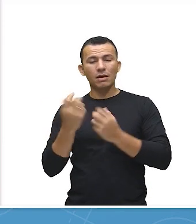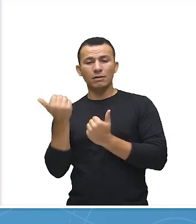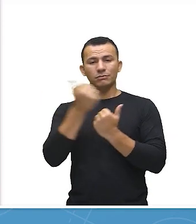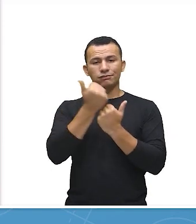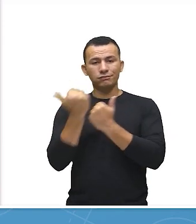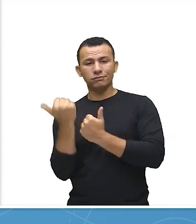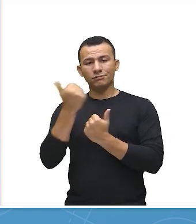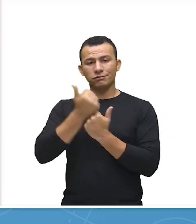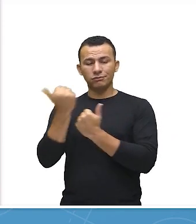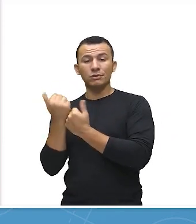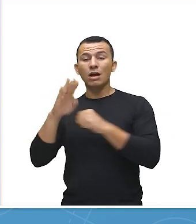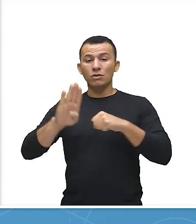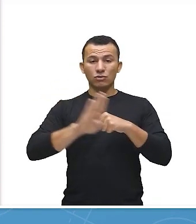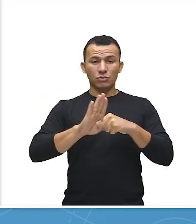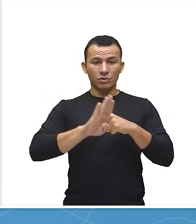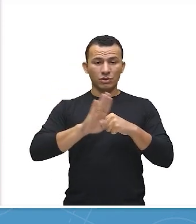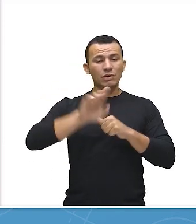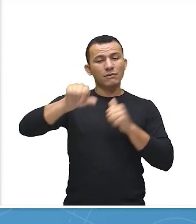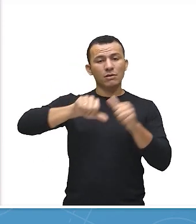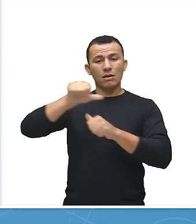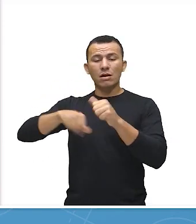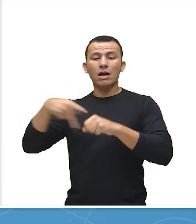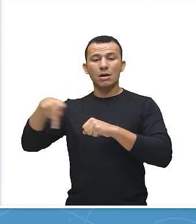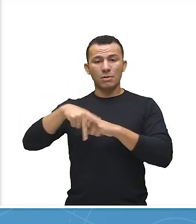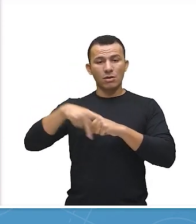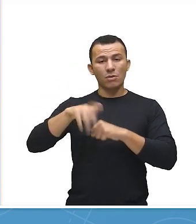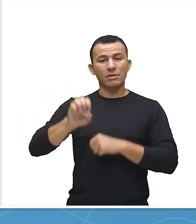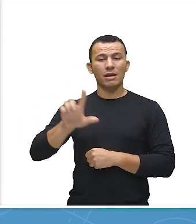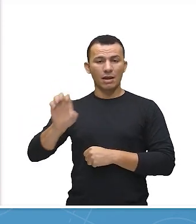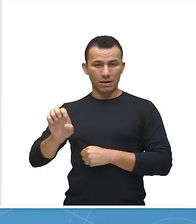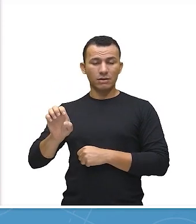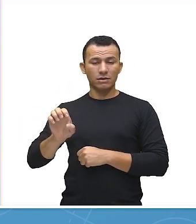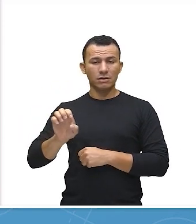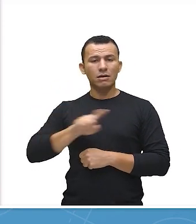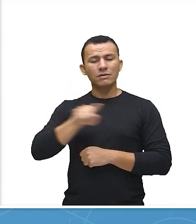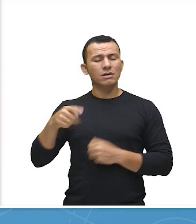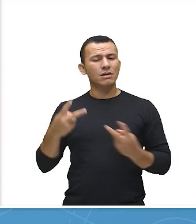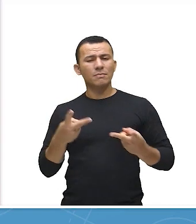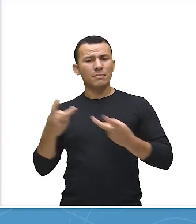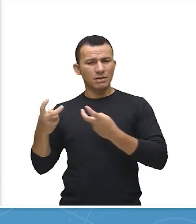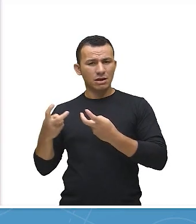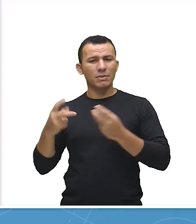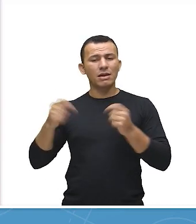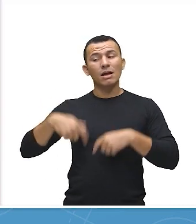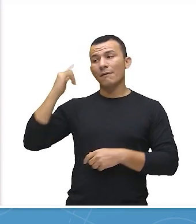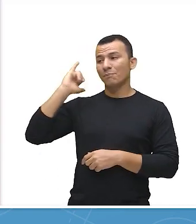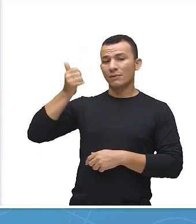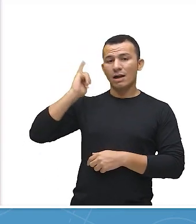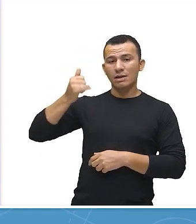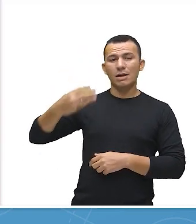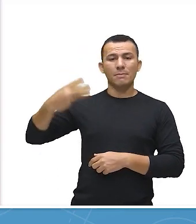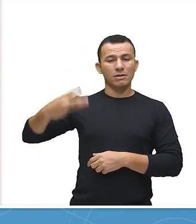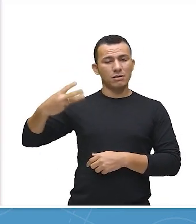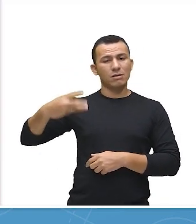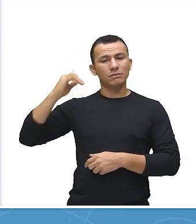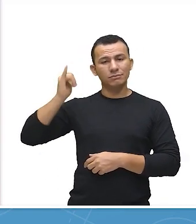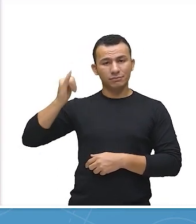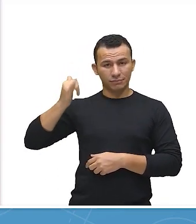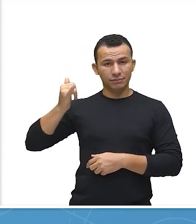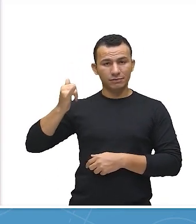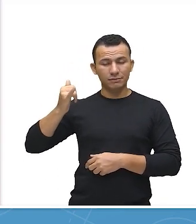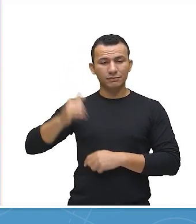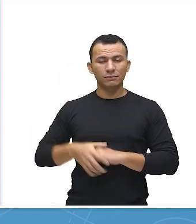narrador, né? Então, observe que ele começa a história. Um sujeito entra numa loja de pássaros e encontra 2 lindos canários. Então, um sujeito